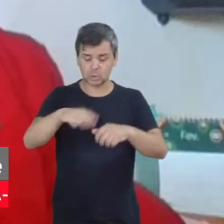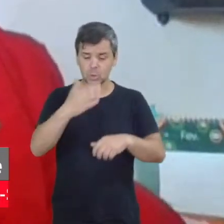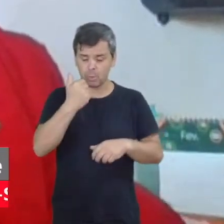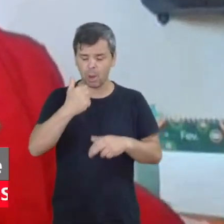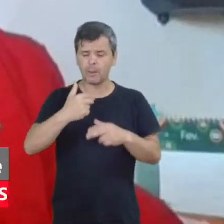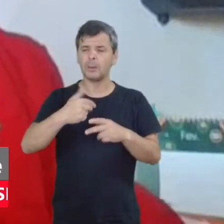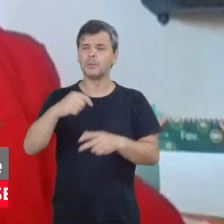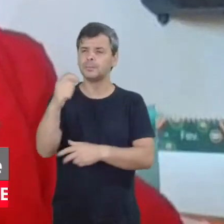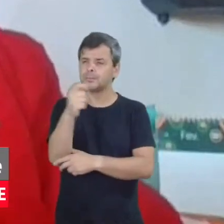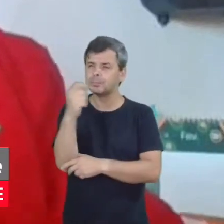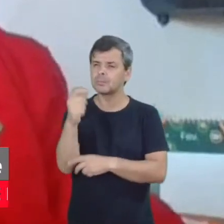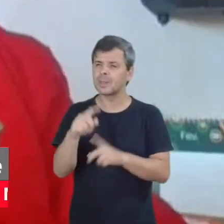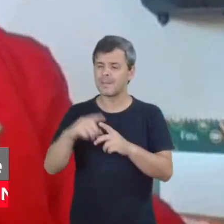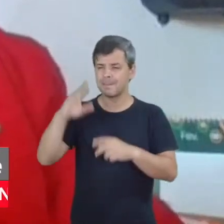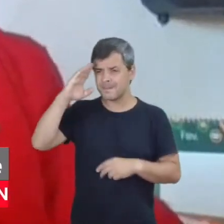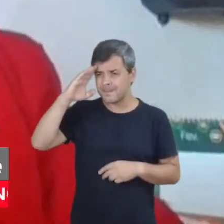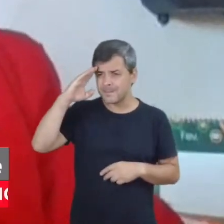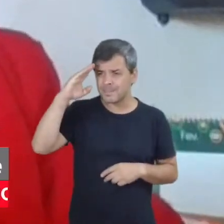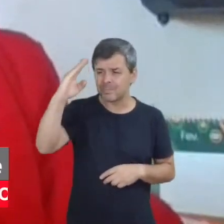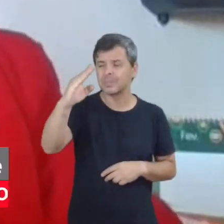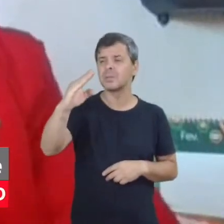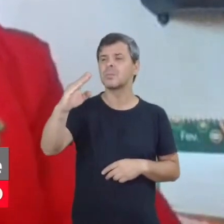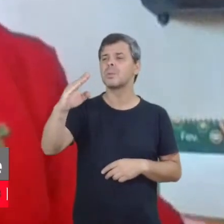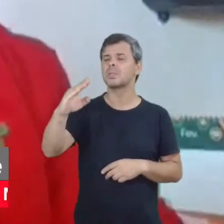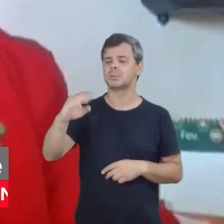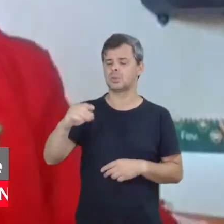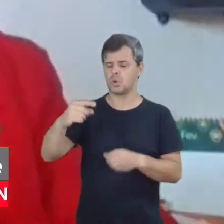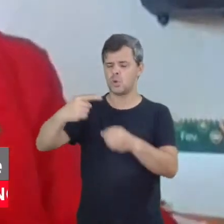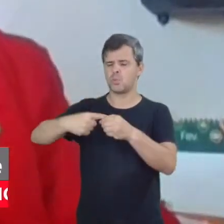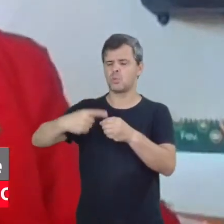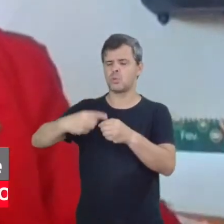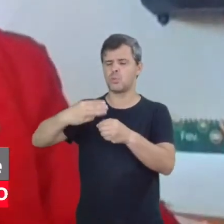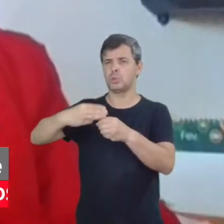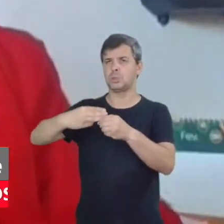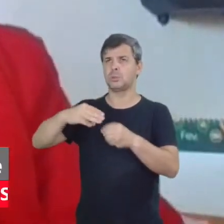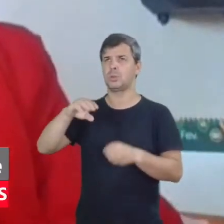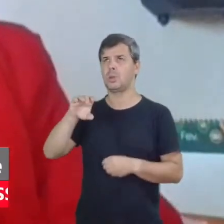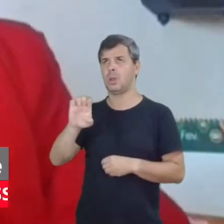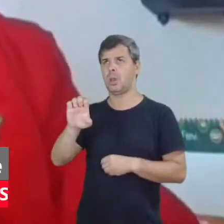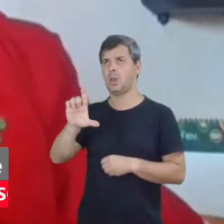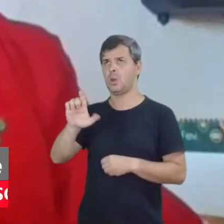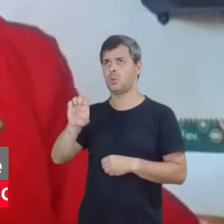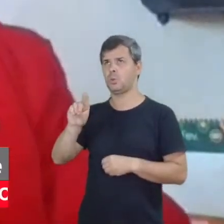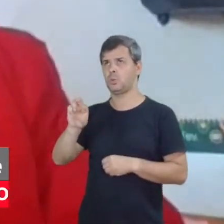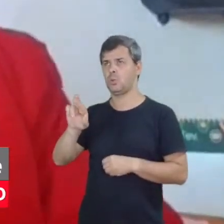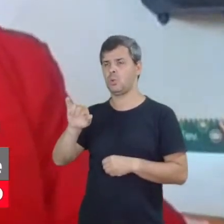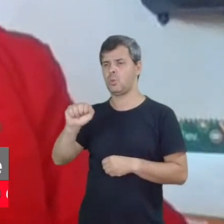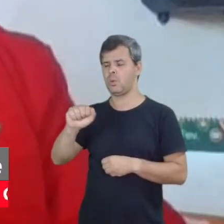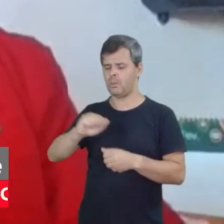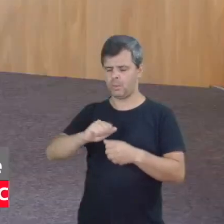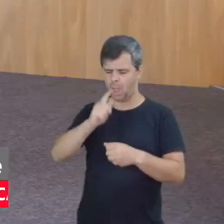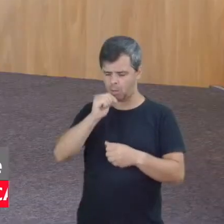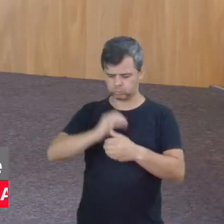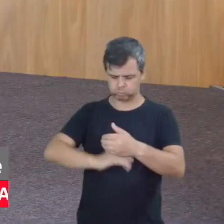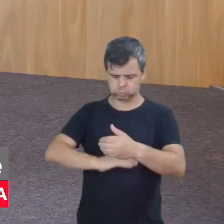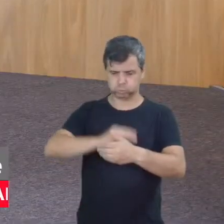Viamão, e, sobretudo, o município de Eldorado, que é o município mais impactado pelas enchentes.